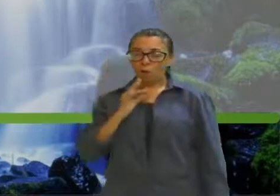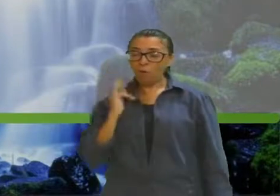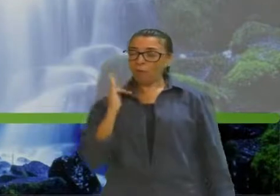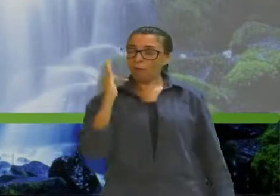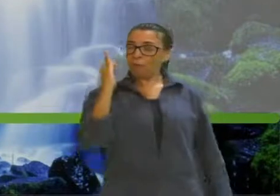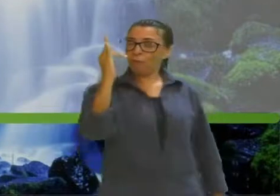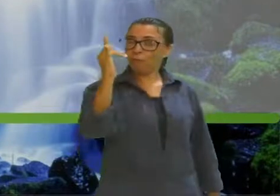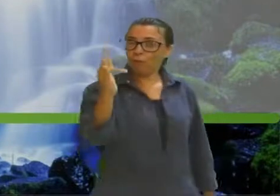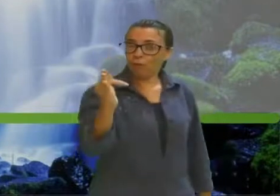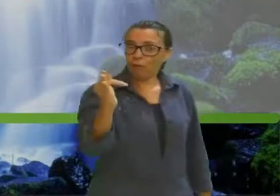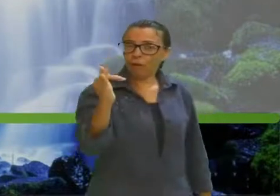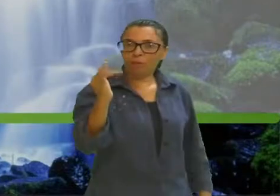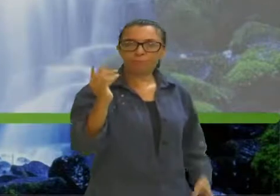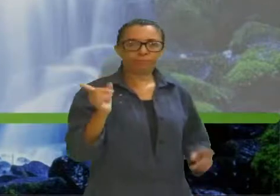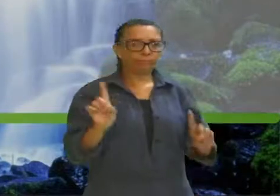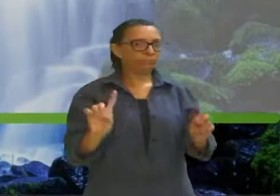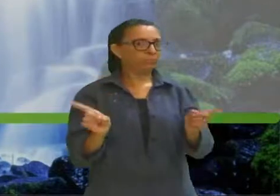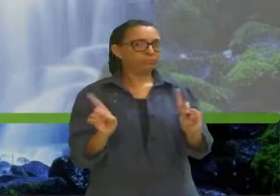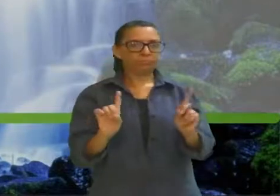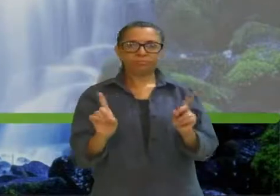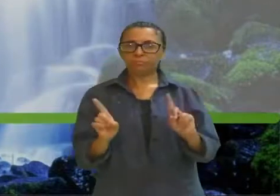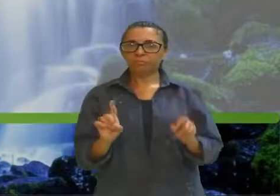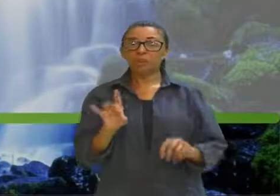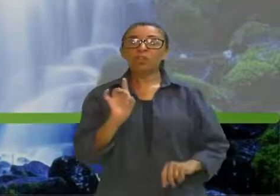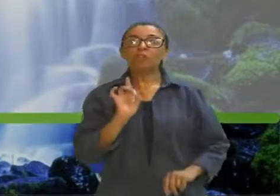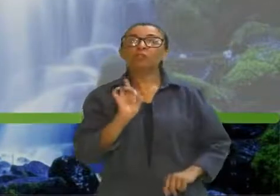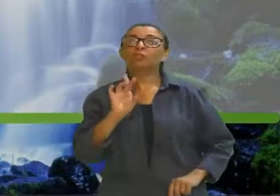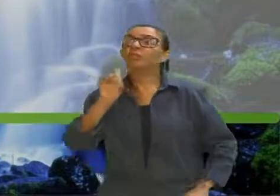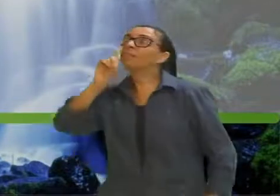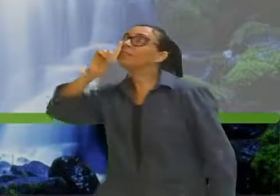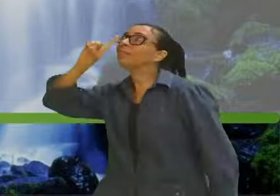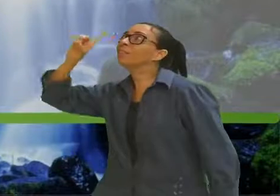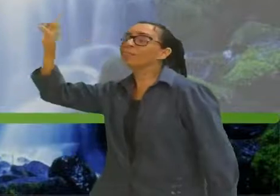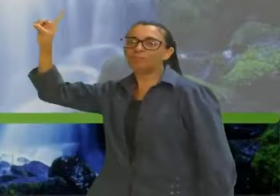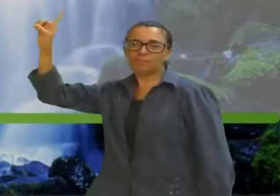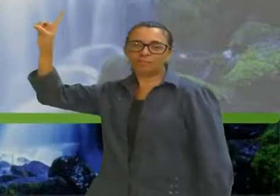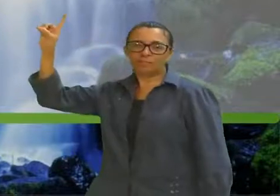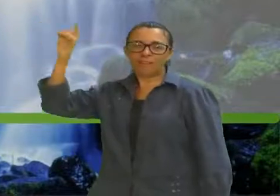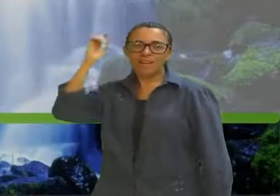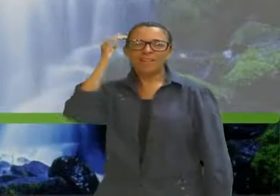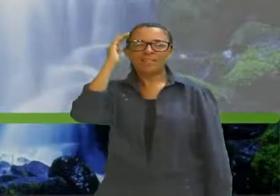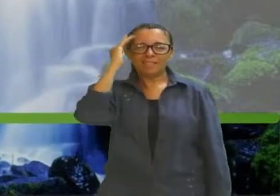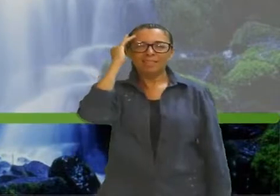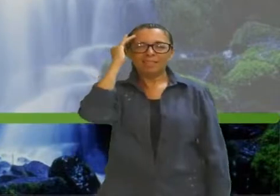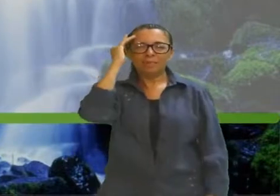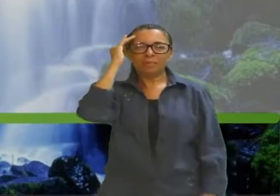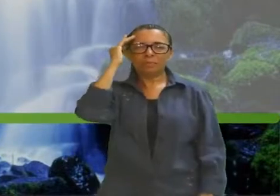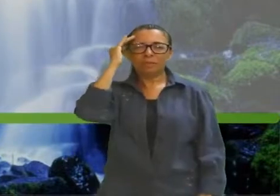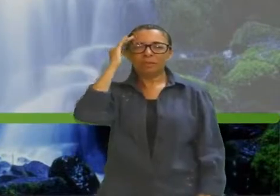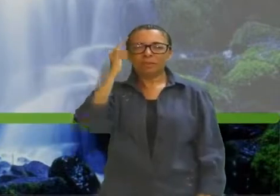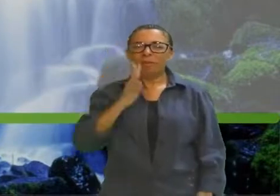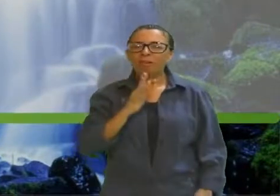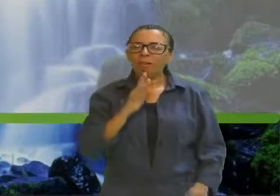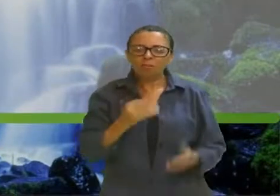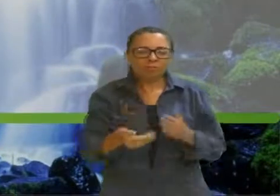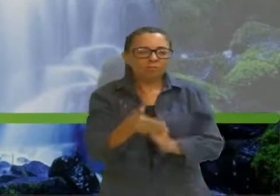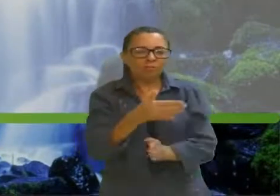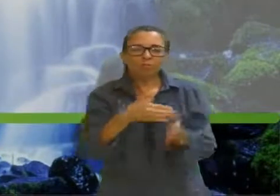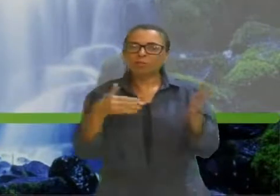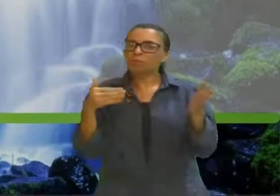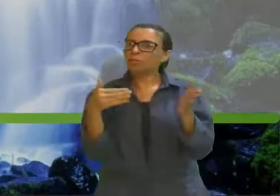que tem o controle de todas as coisas, e que sabe todas as coisas, que pode todas as coisas, e que está em todos os